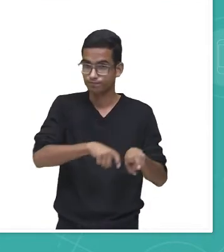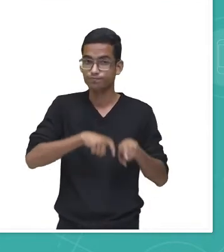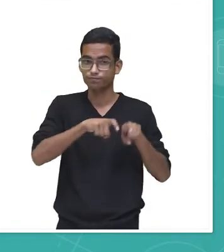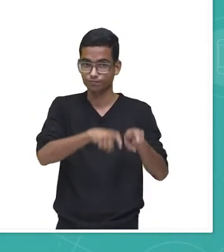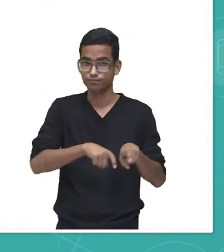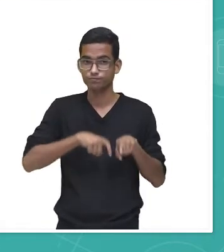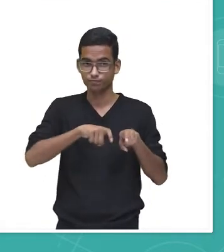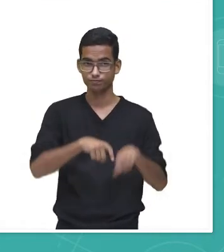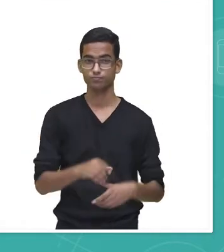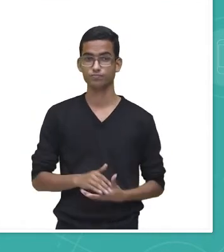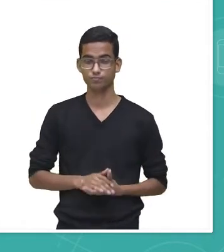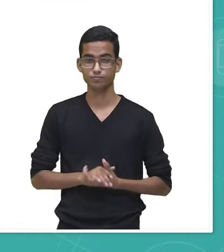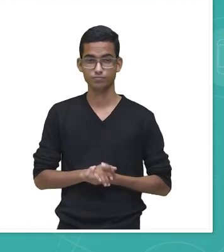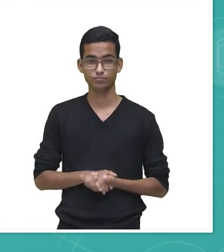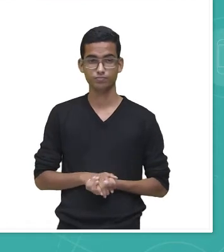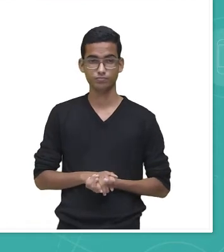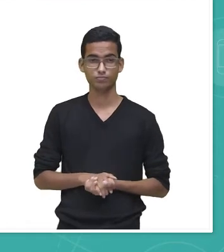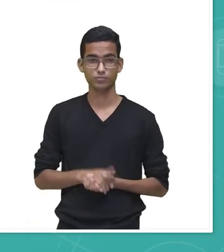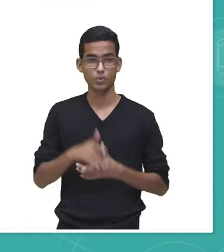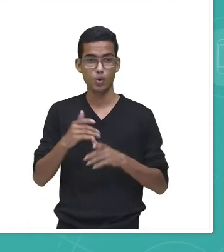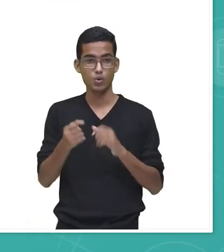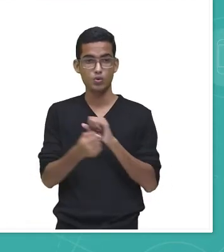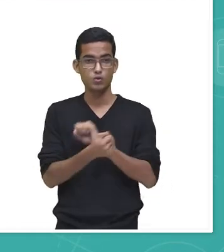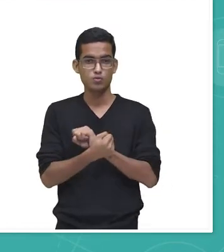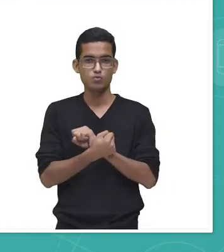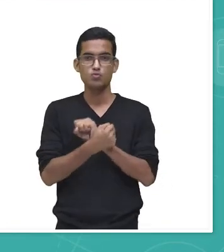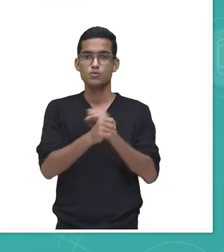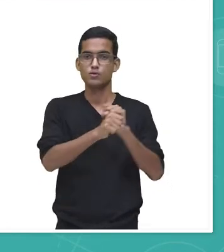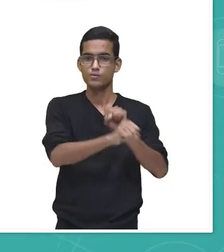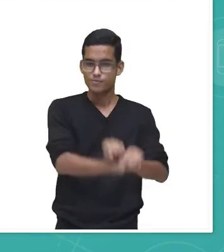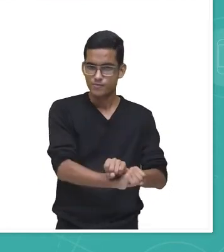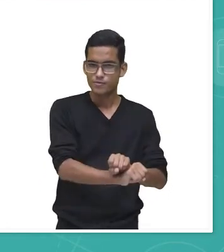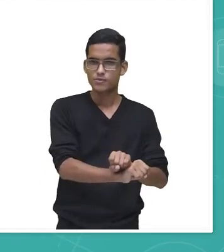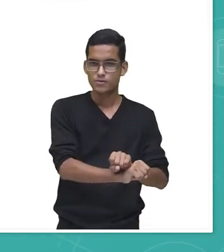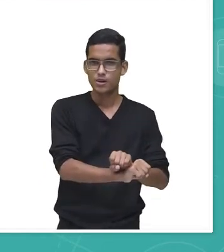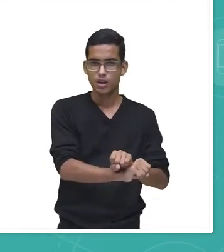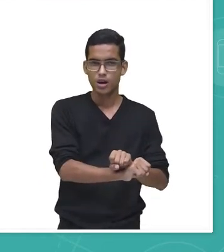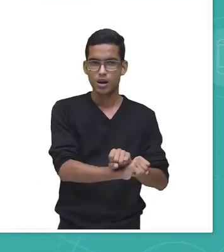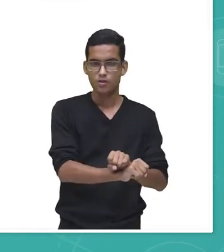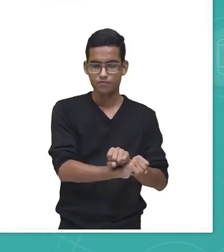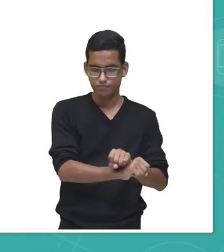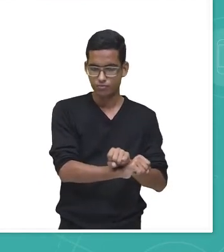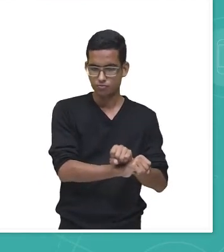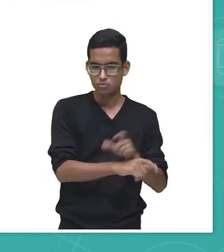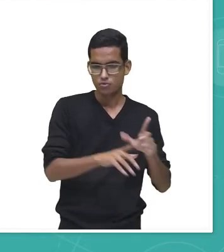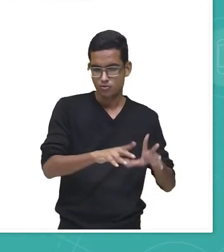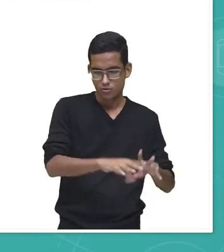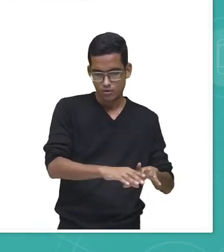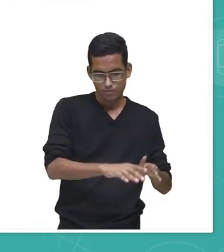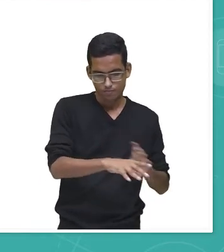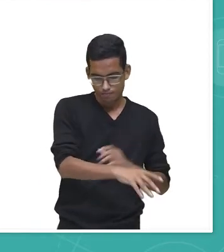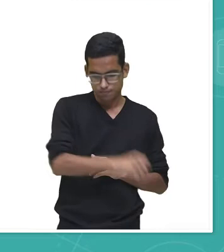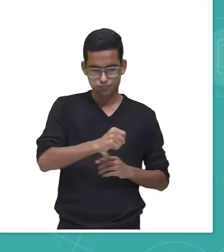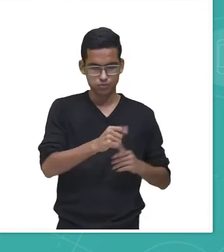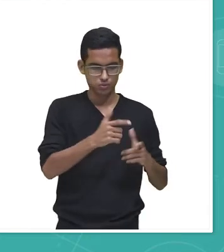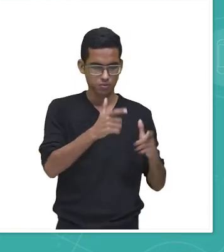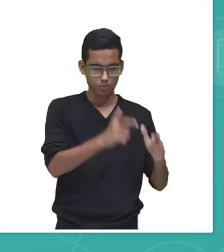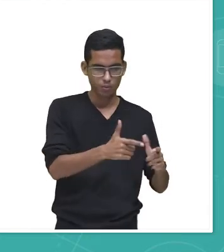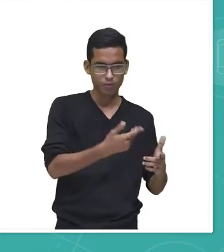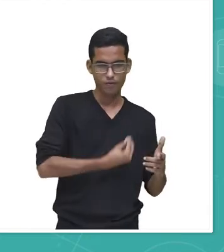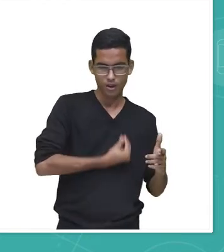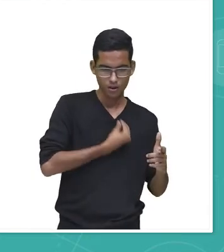numa condição na qual ele foi arrancado, obrigado a viver a situação de escravizado, certo?